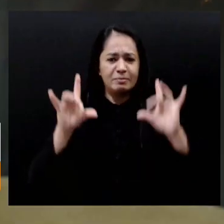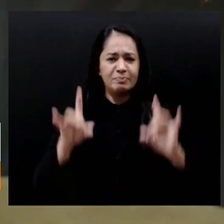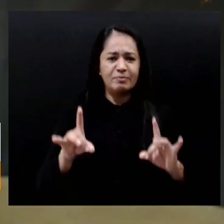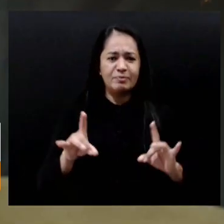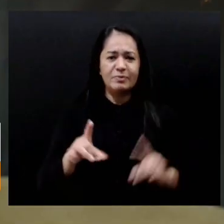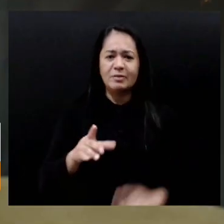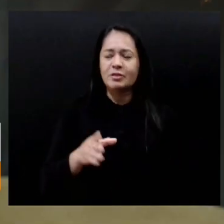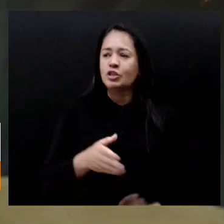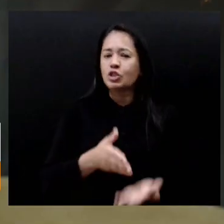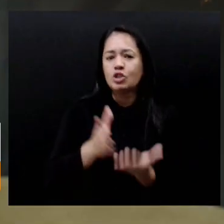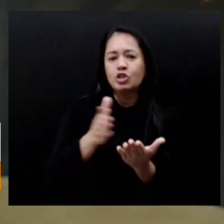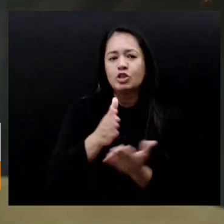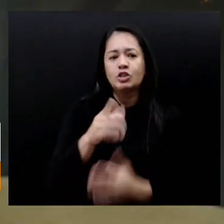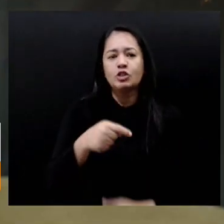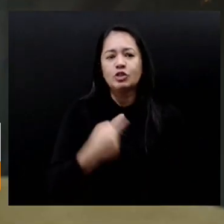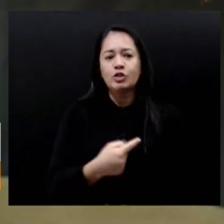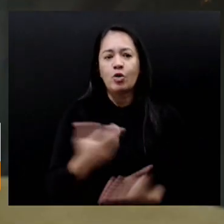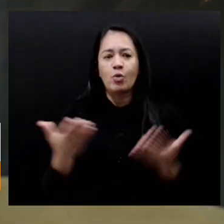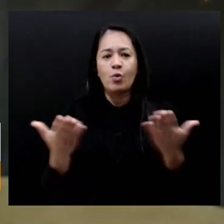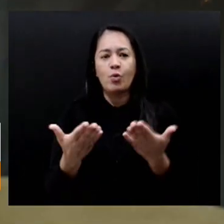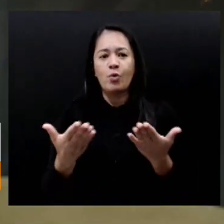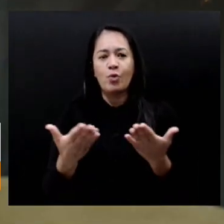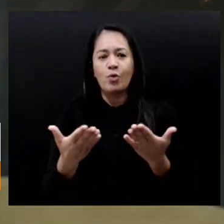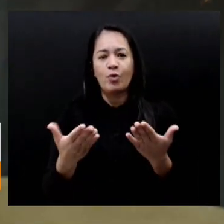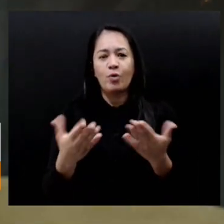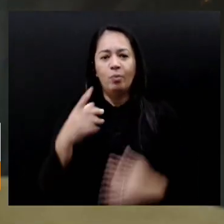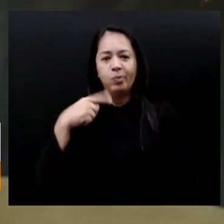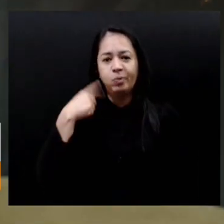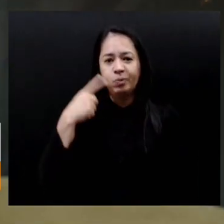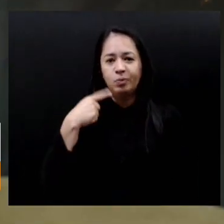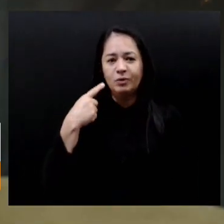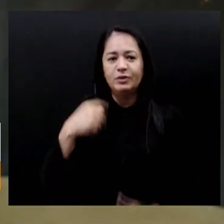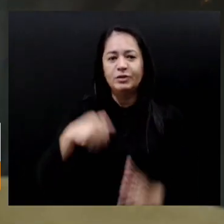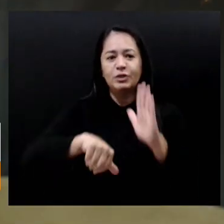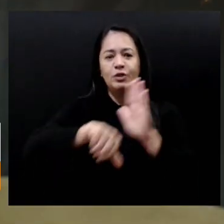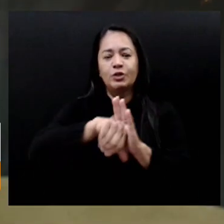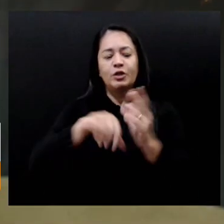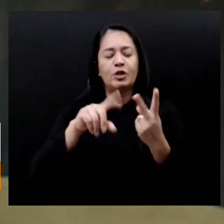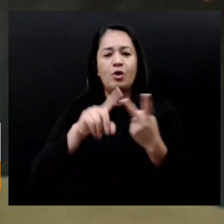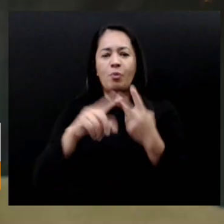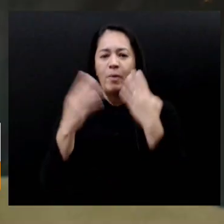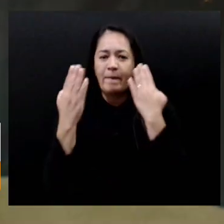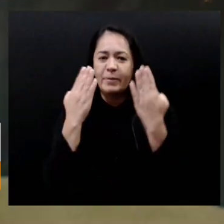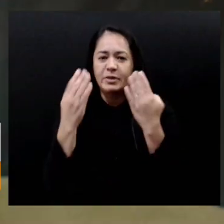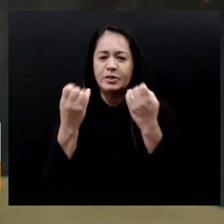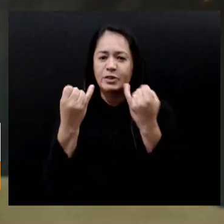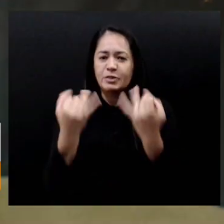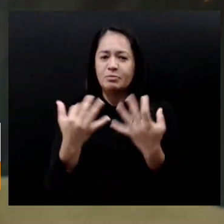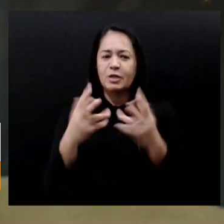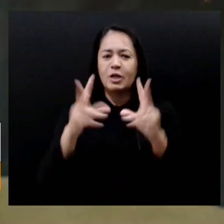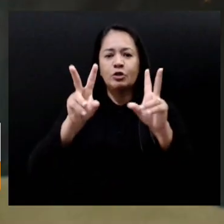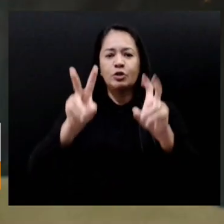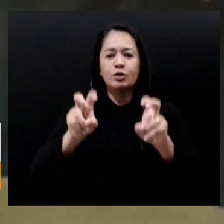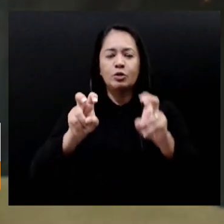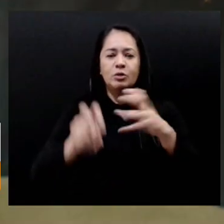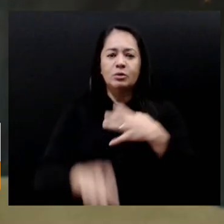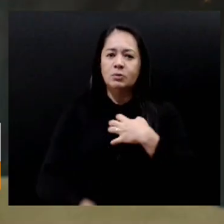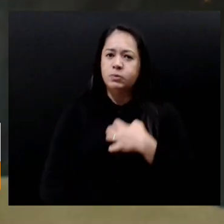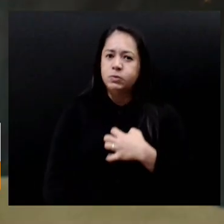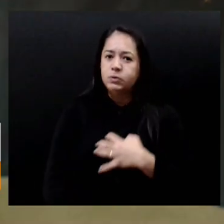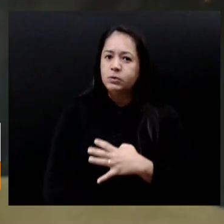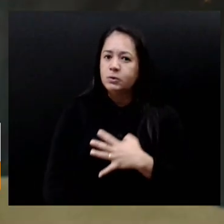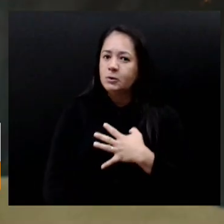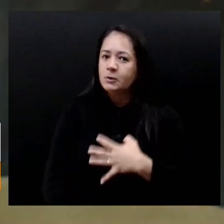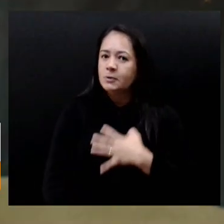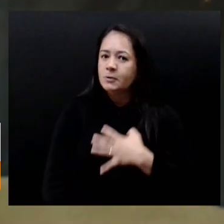né? E aqui hoje com um advogado criminal, uma psicóloga, a gente falando de raiva, né? A raiva que toma conta, aí ensinando